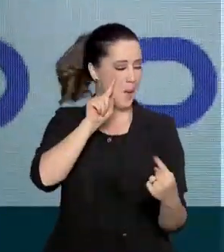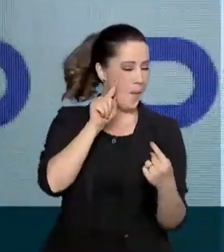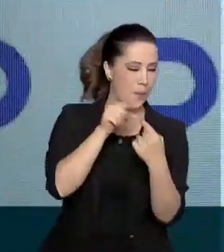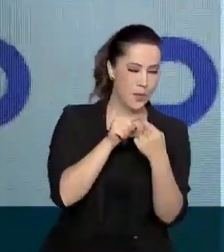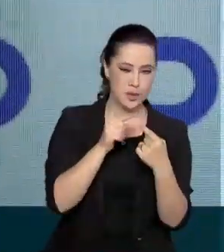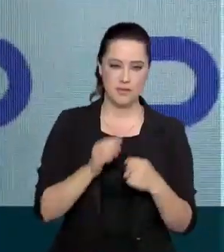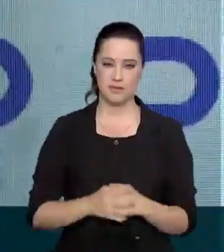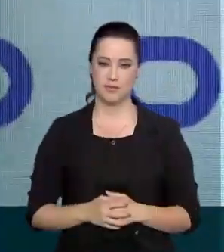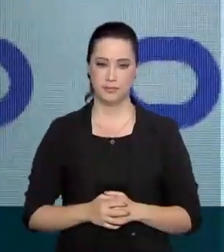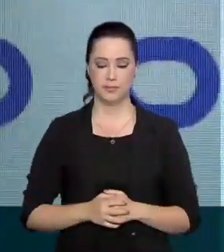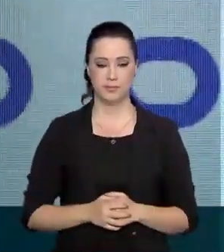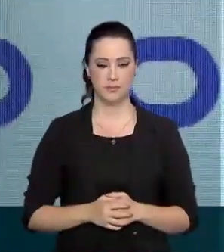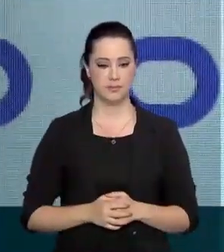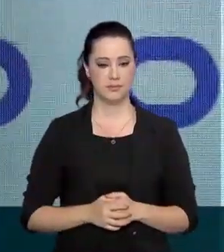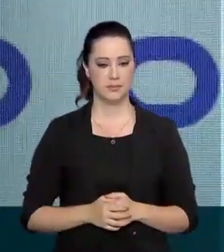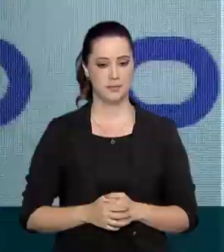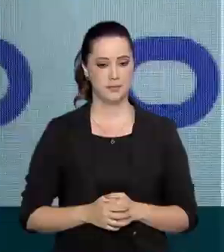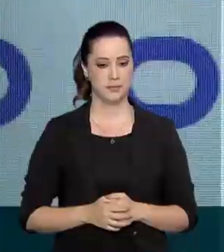objetivo.